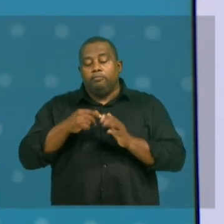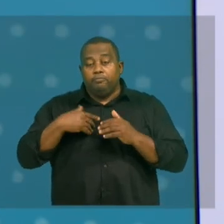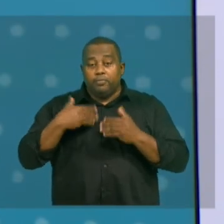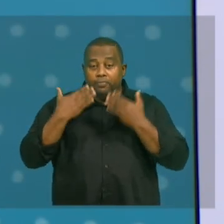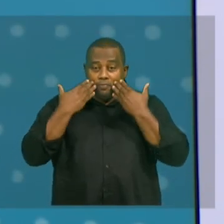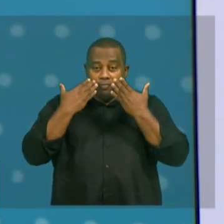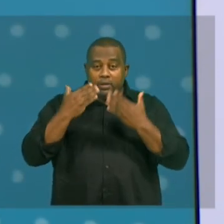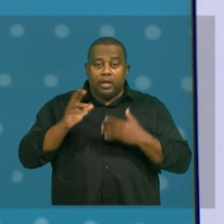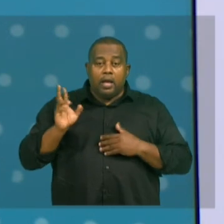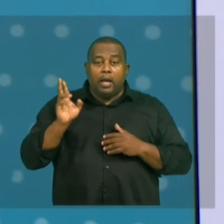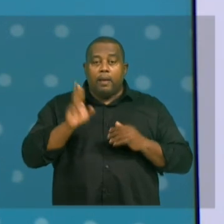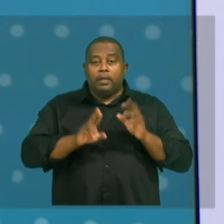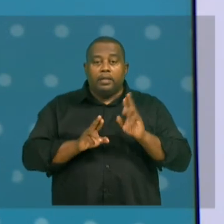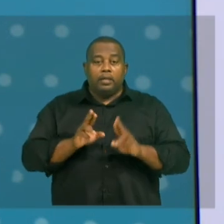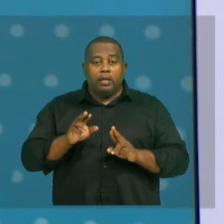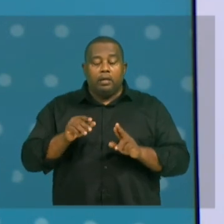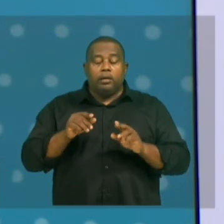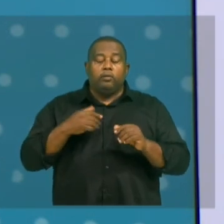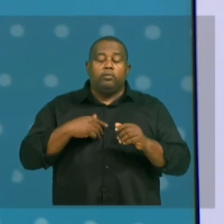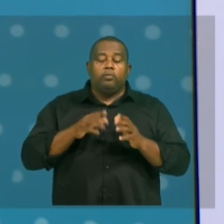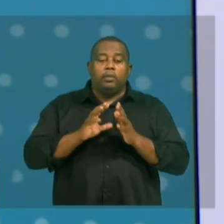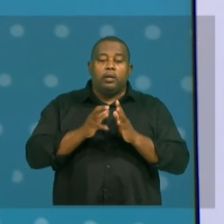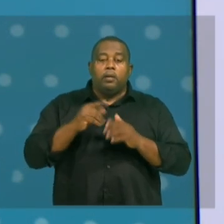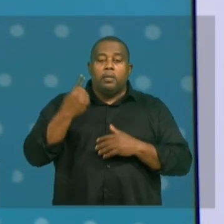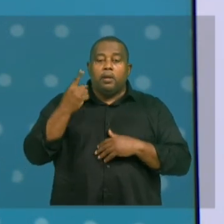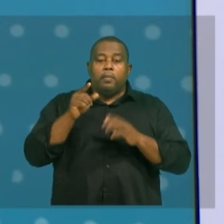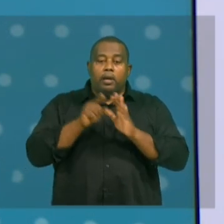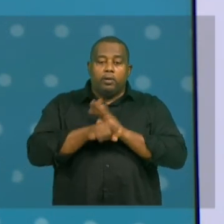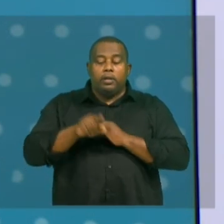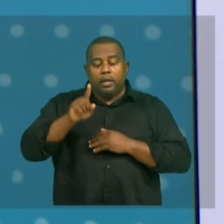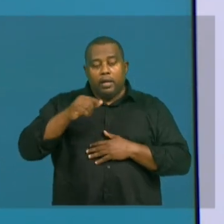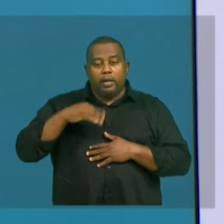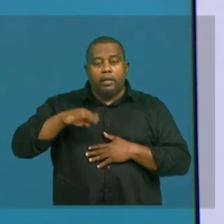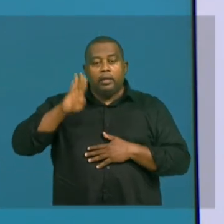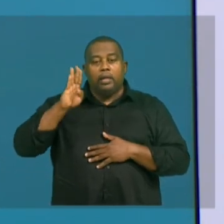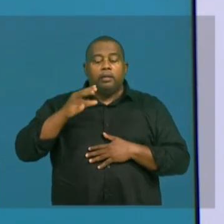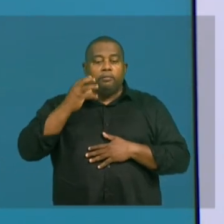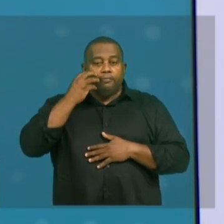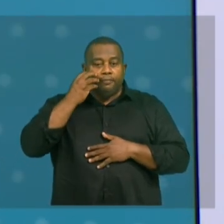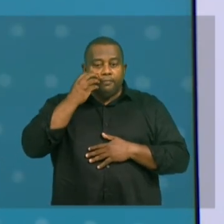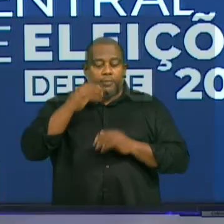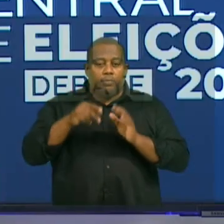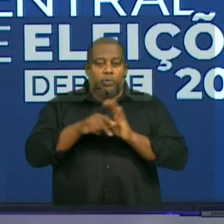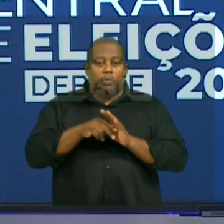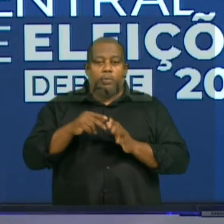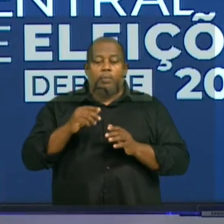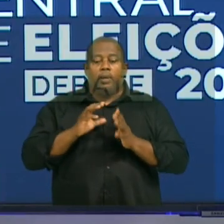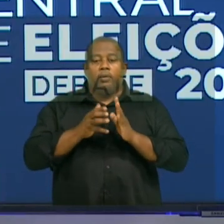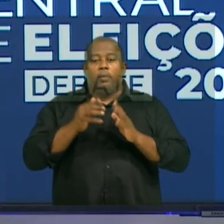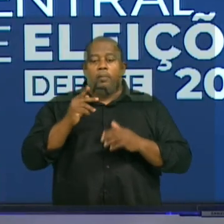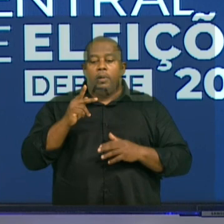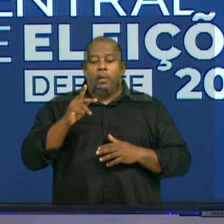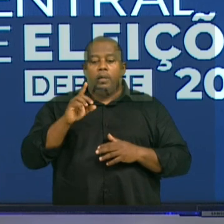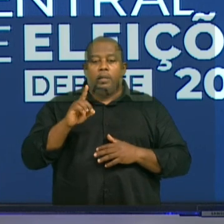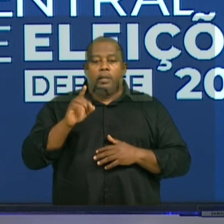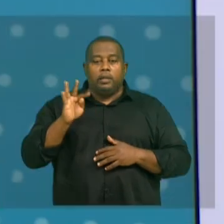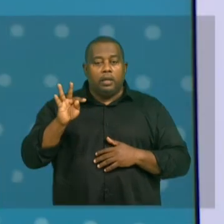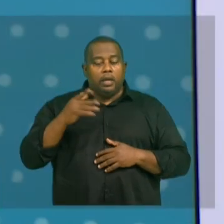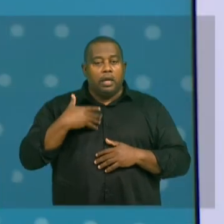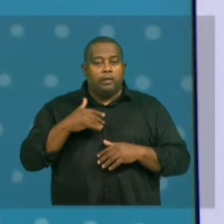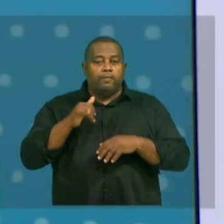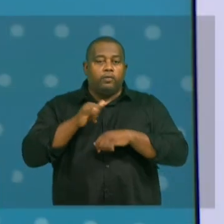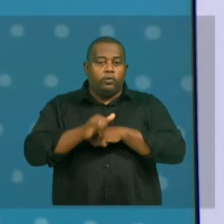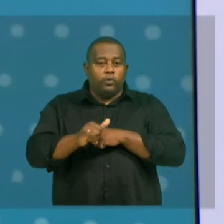partidos Quem faria a primeira pergunta desse bloco seria a candidata Ana Paula Matos do PDT como ela não compareceu ao